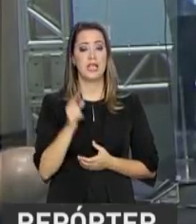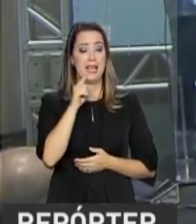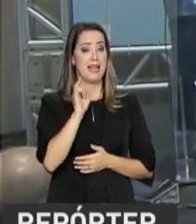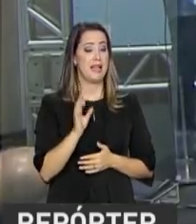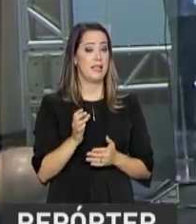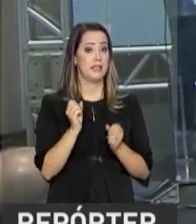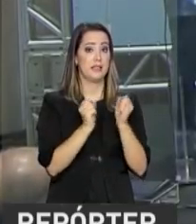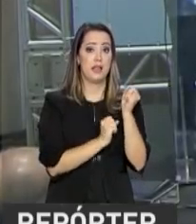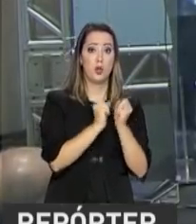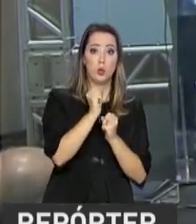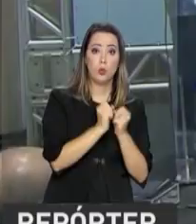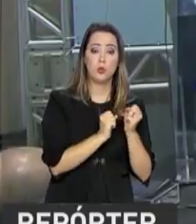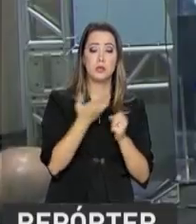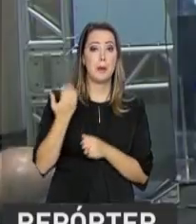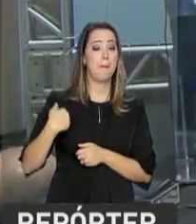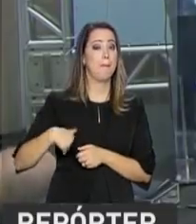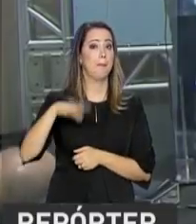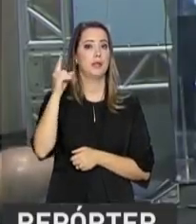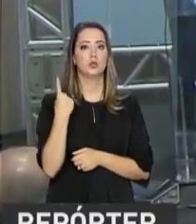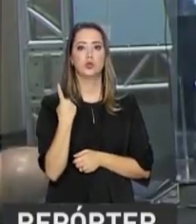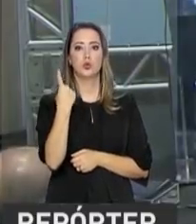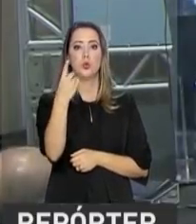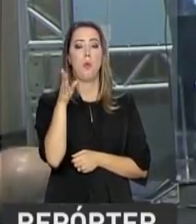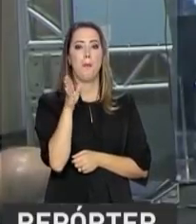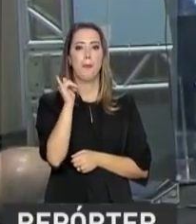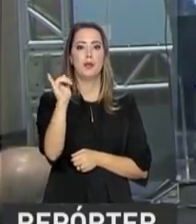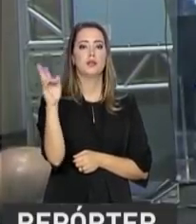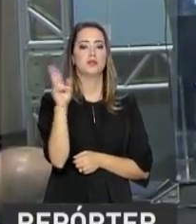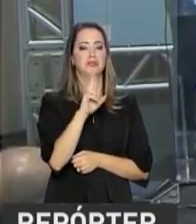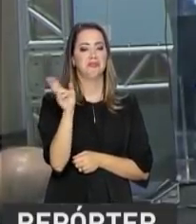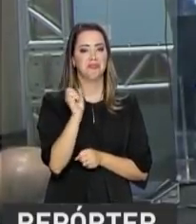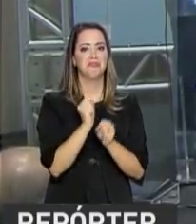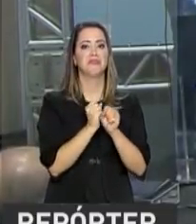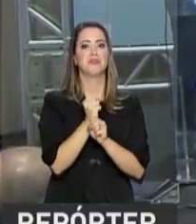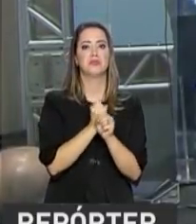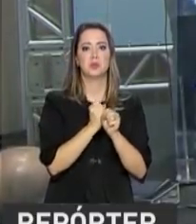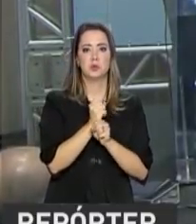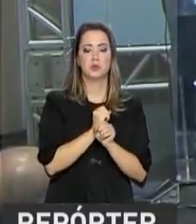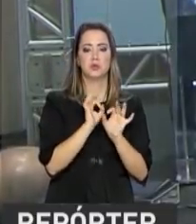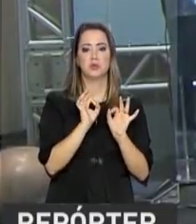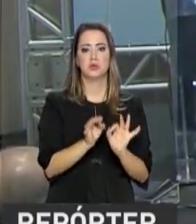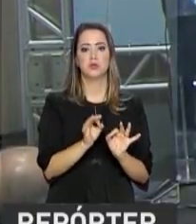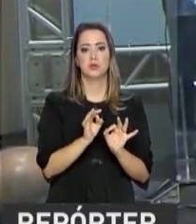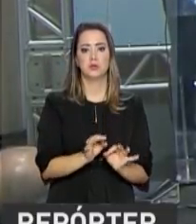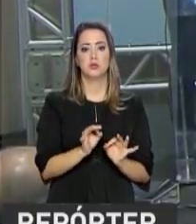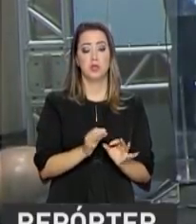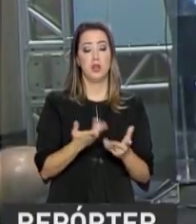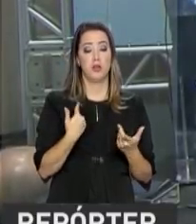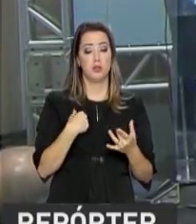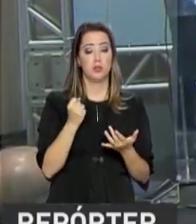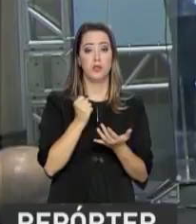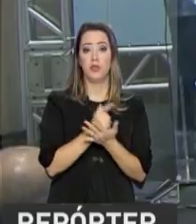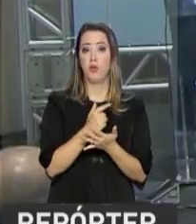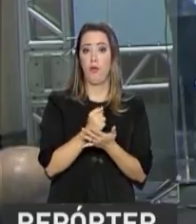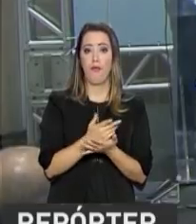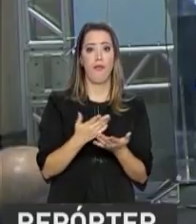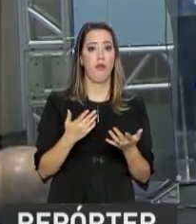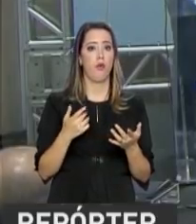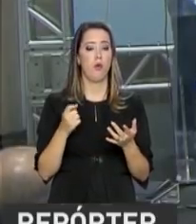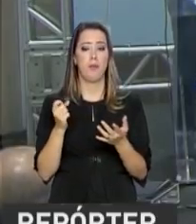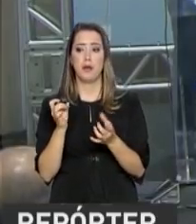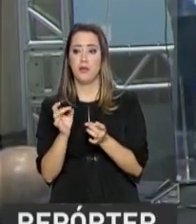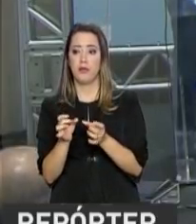de R$ 1 bilhão por ano quando estiver fazendo fracionamento e fatorante recombinante, arrecadando